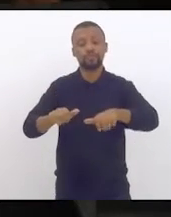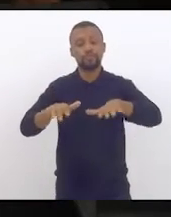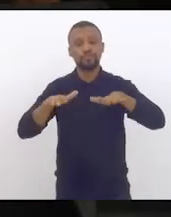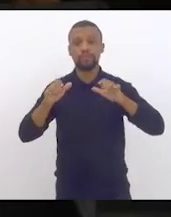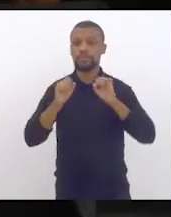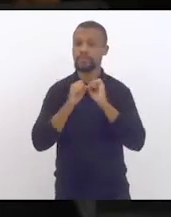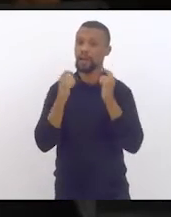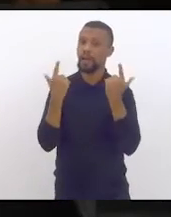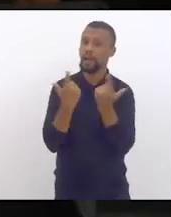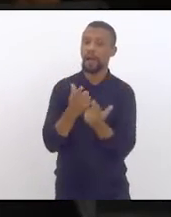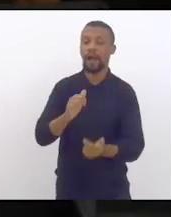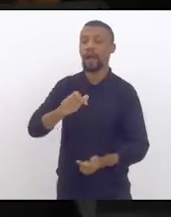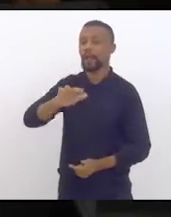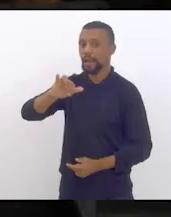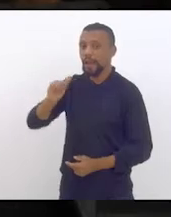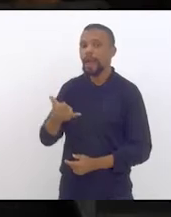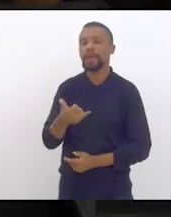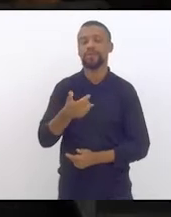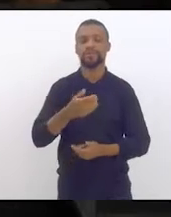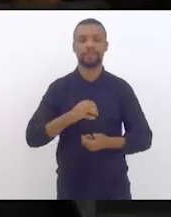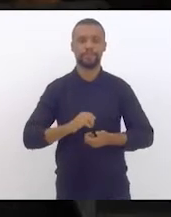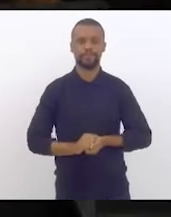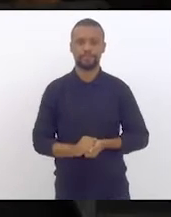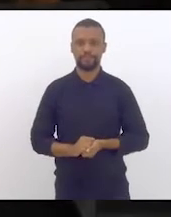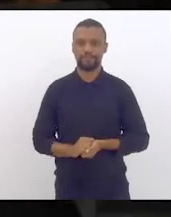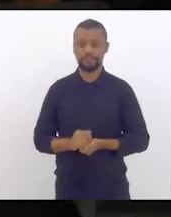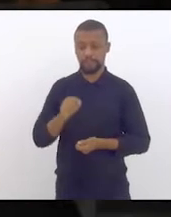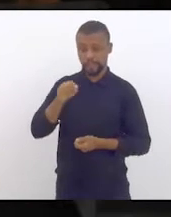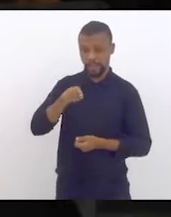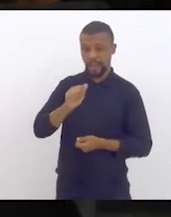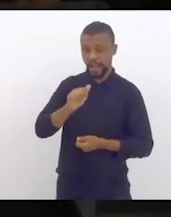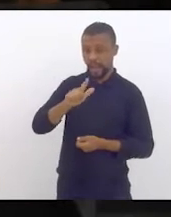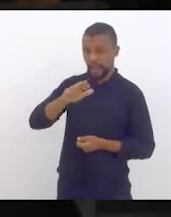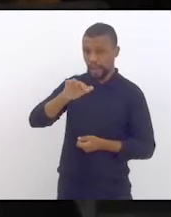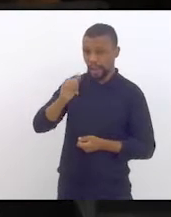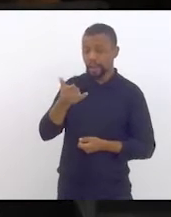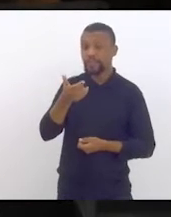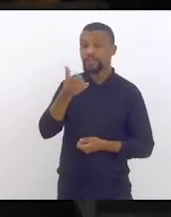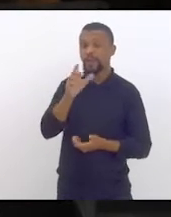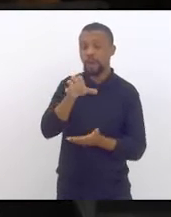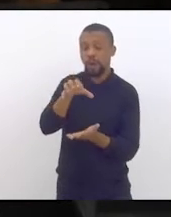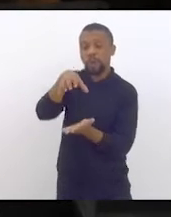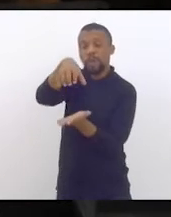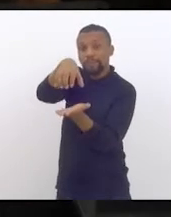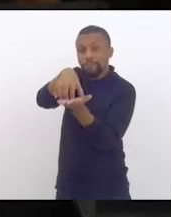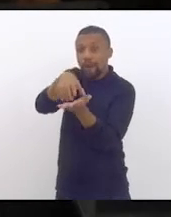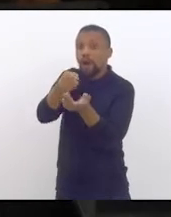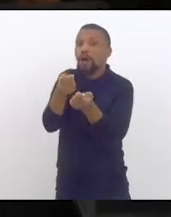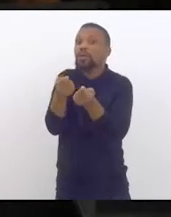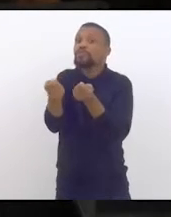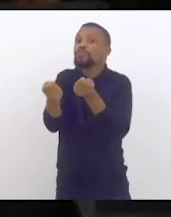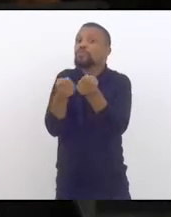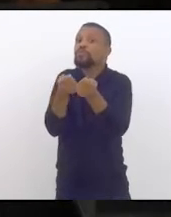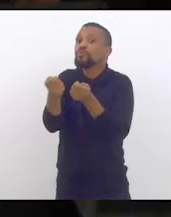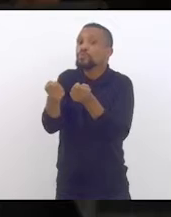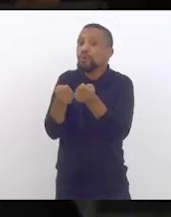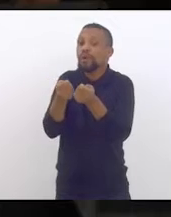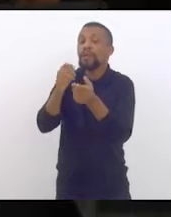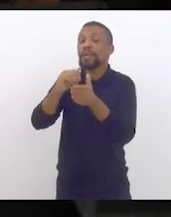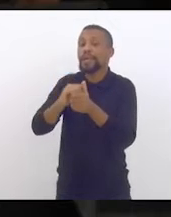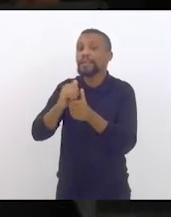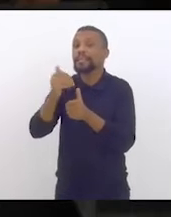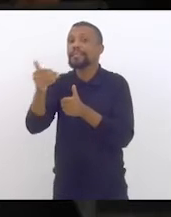Parlamento Fluminense é o órgão de Controle externo da administração pública